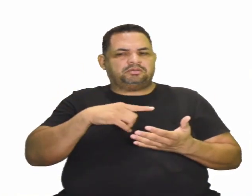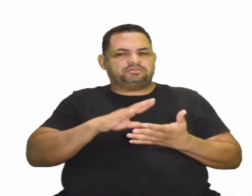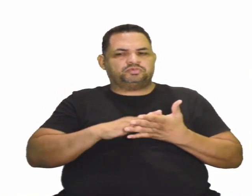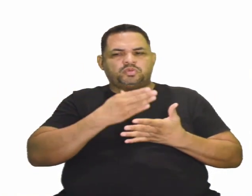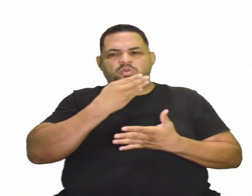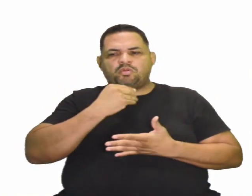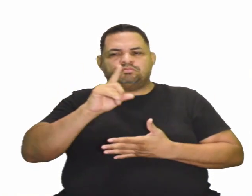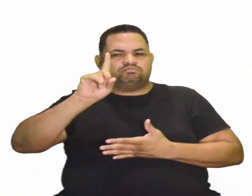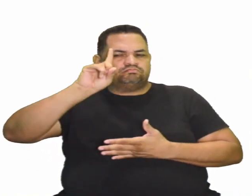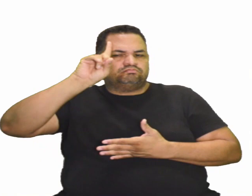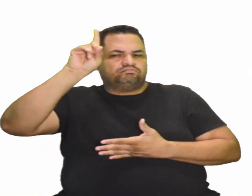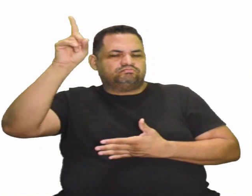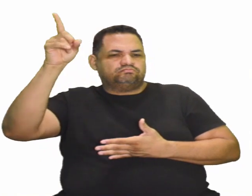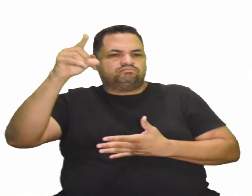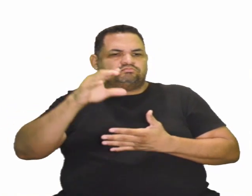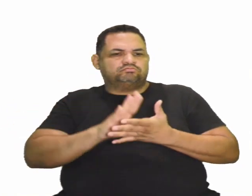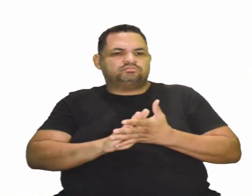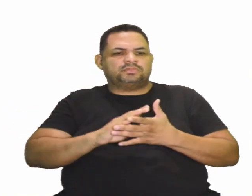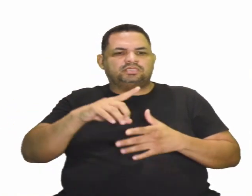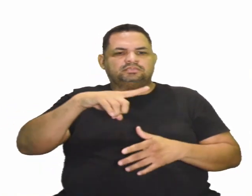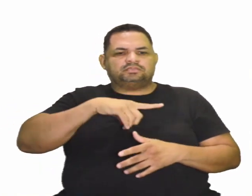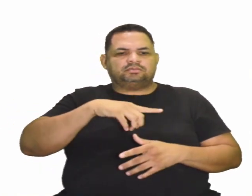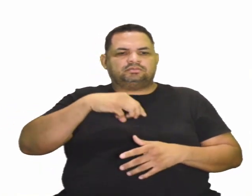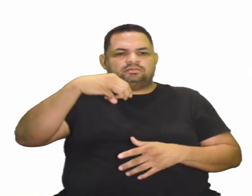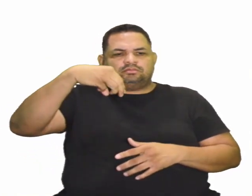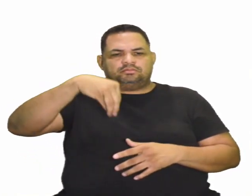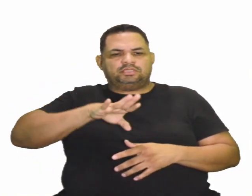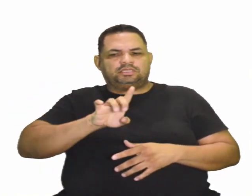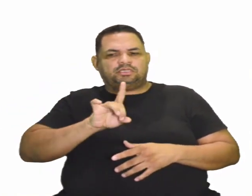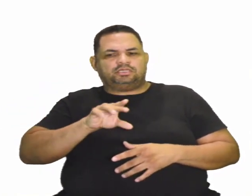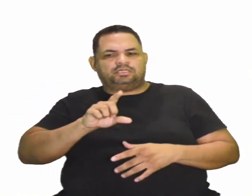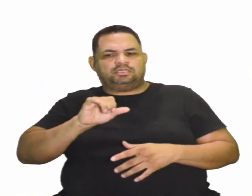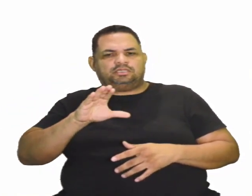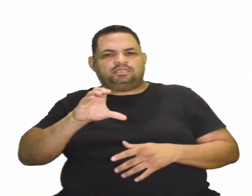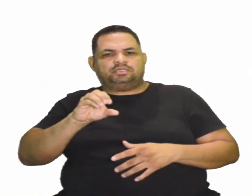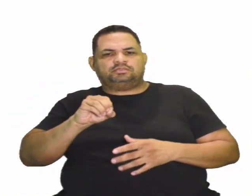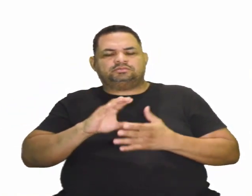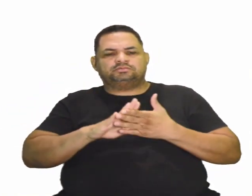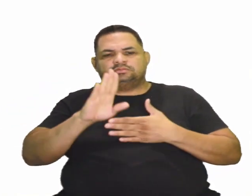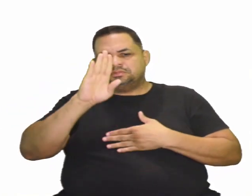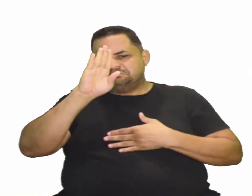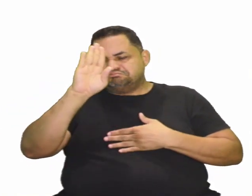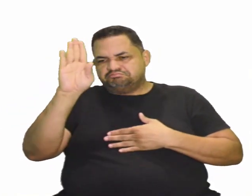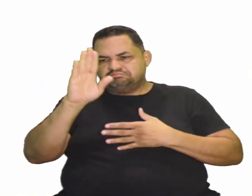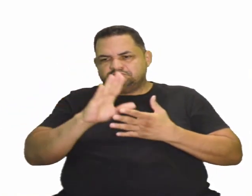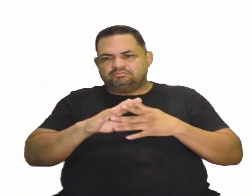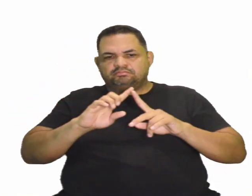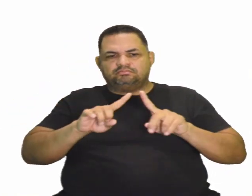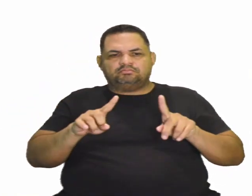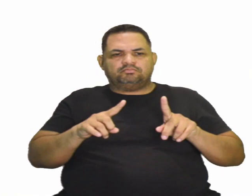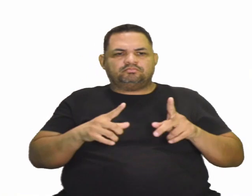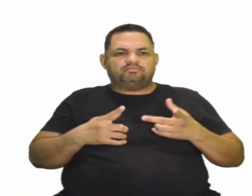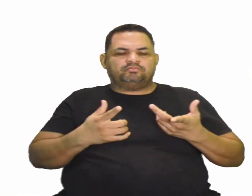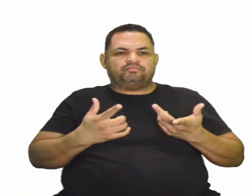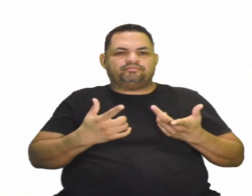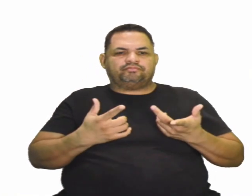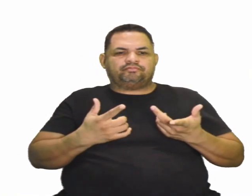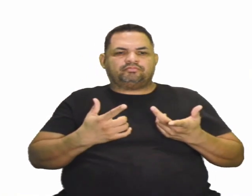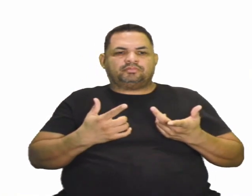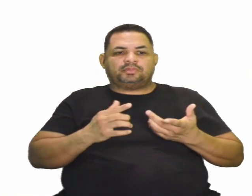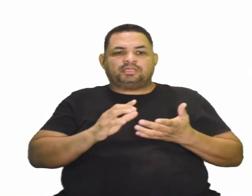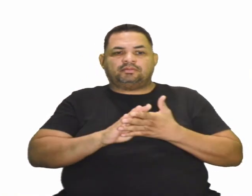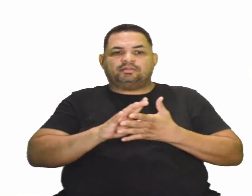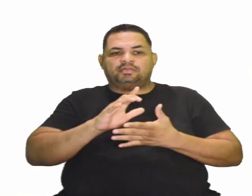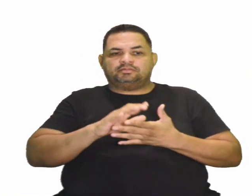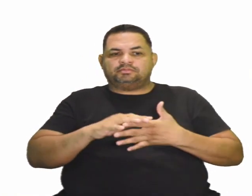Também, como, por exemplo, Michelangelo, era muito destacado, reconhecido. Porém, Leonardo da